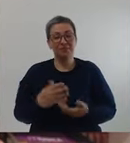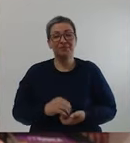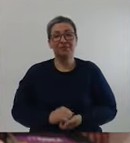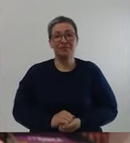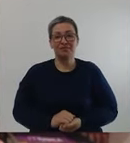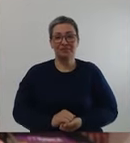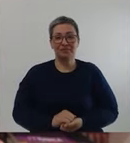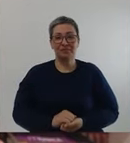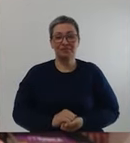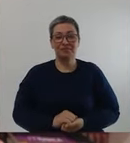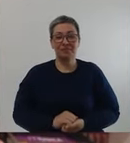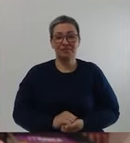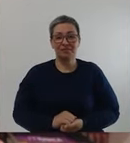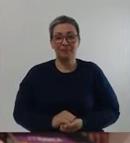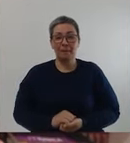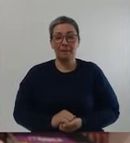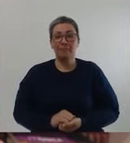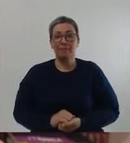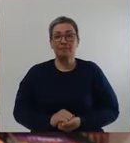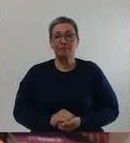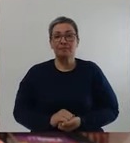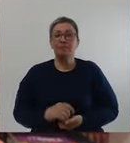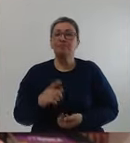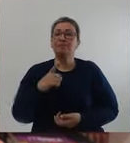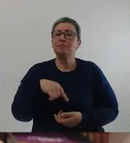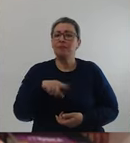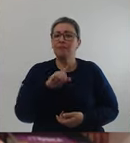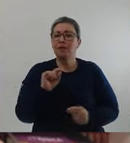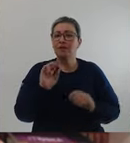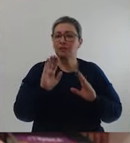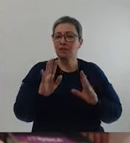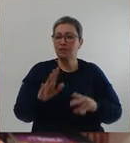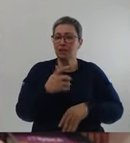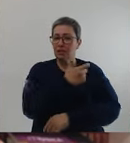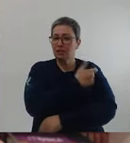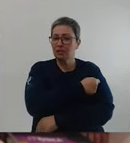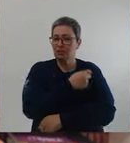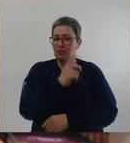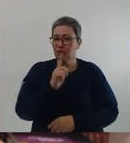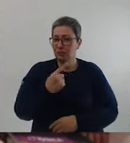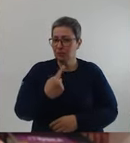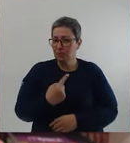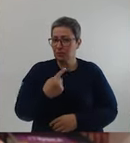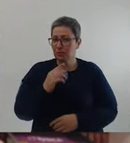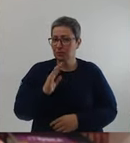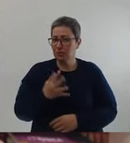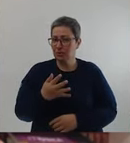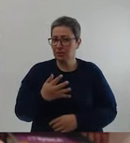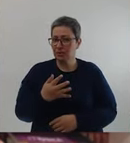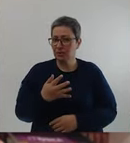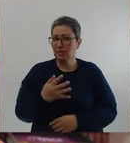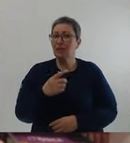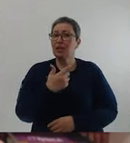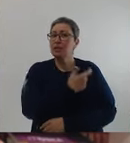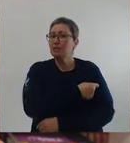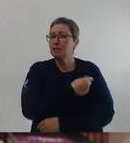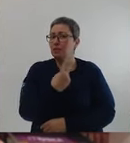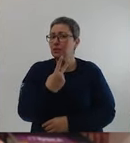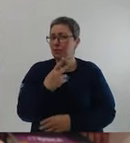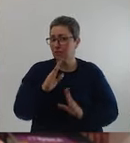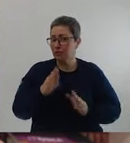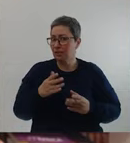todas muito bem-vindos e muito bem-vindas. E aí, já tomou a primeira dose da vacina? E